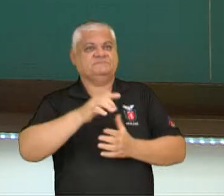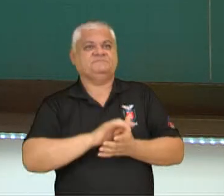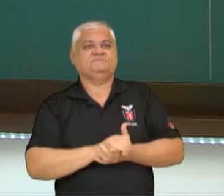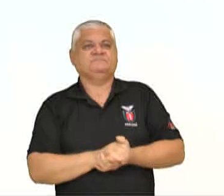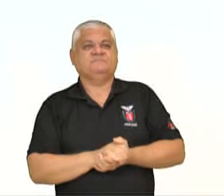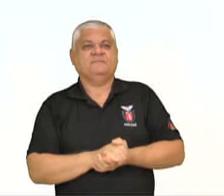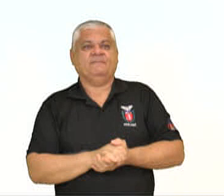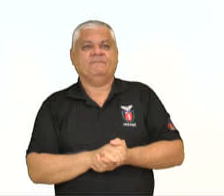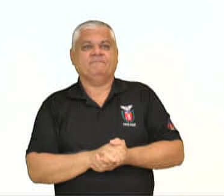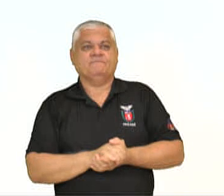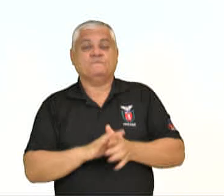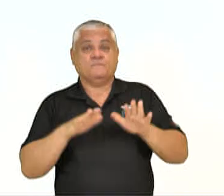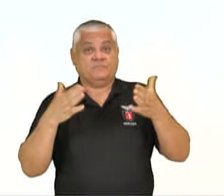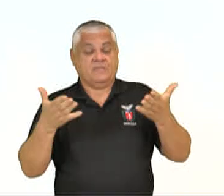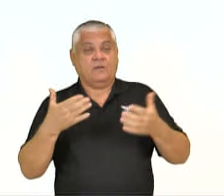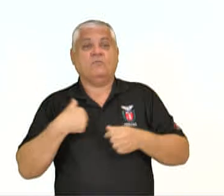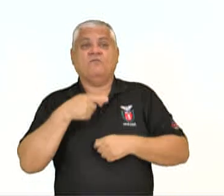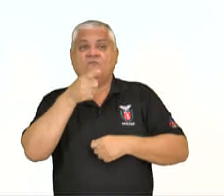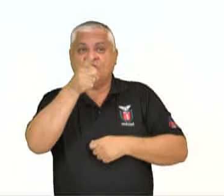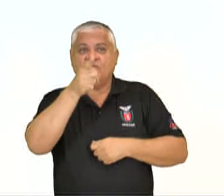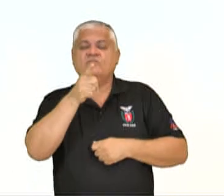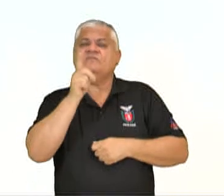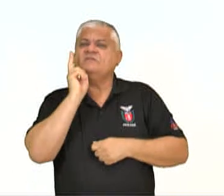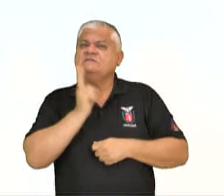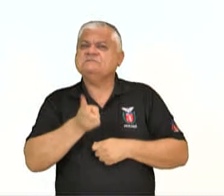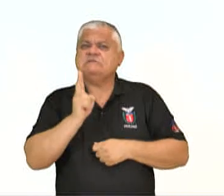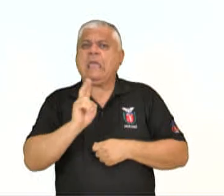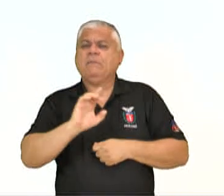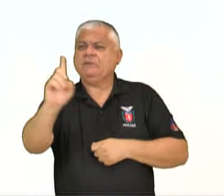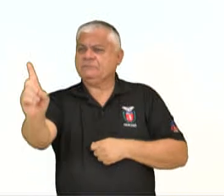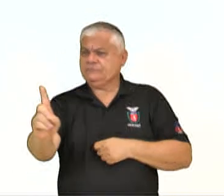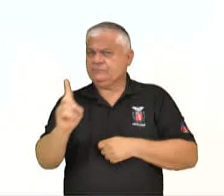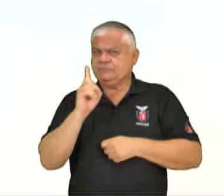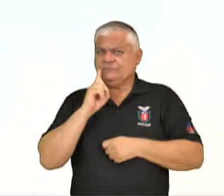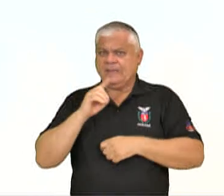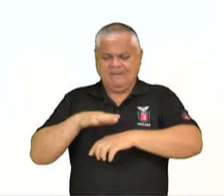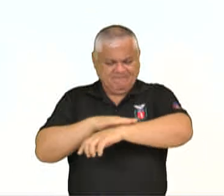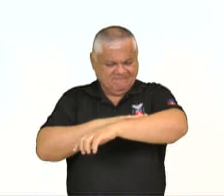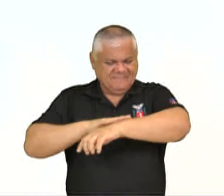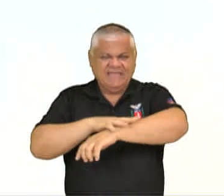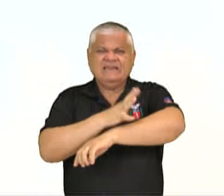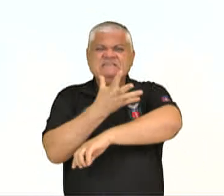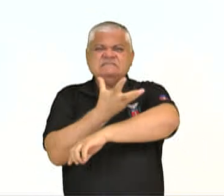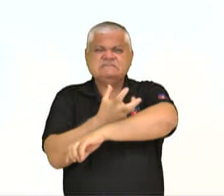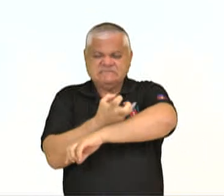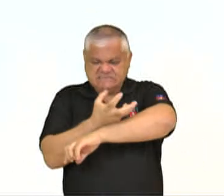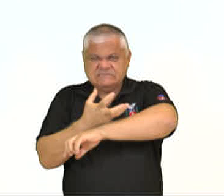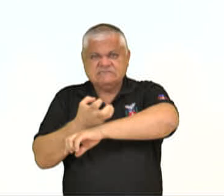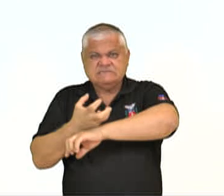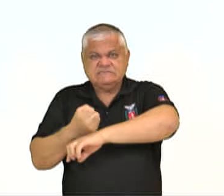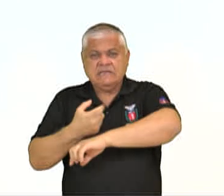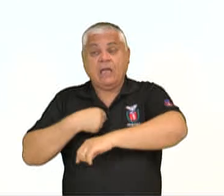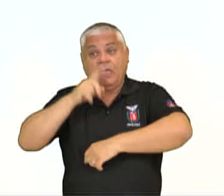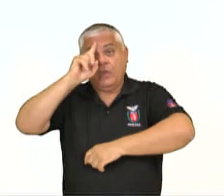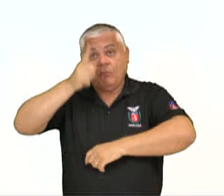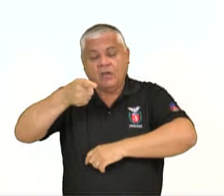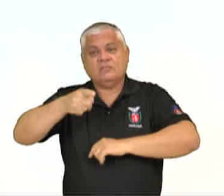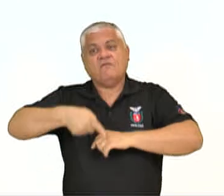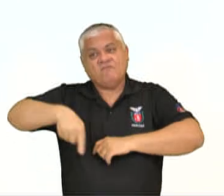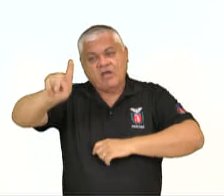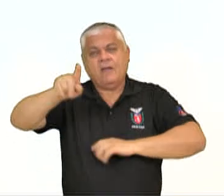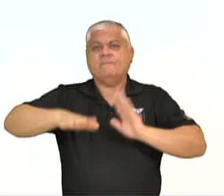atividade? Por isso, sempre que atendo pacientes com pele extremamente secas, recomendo o banho de